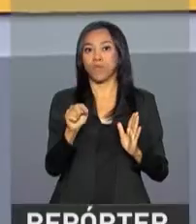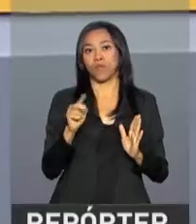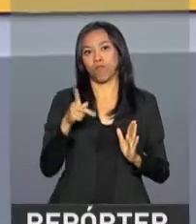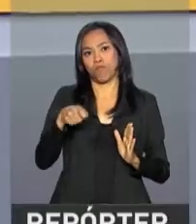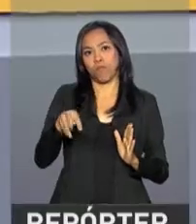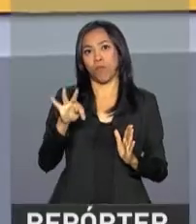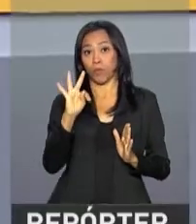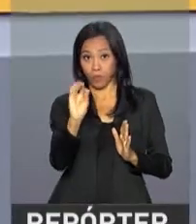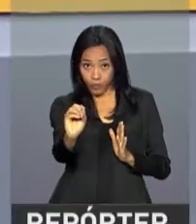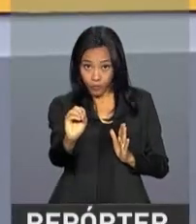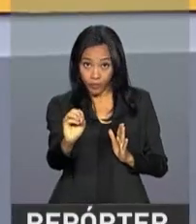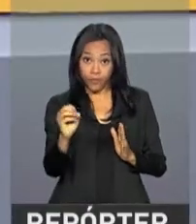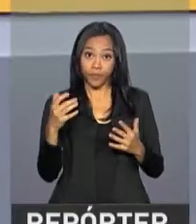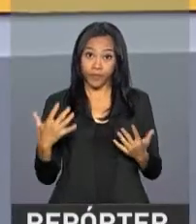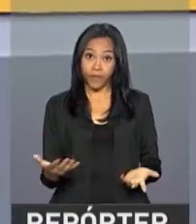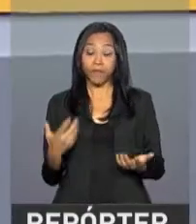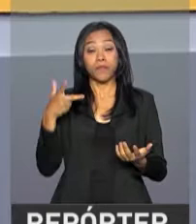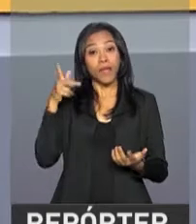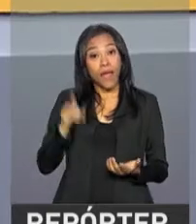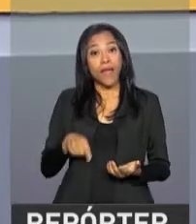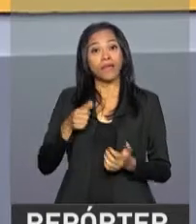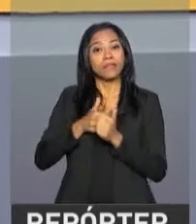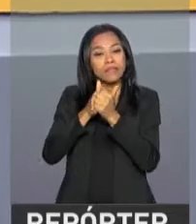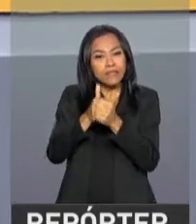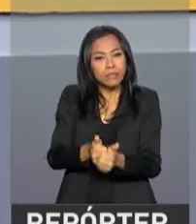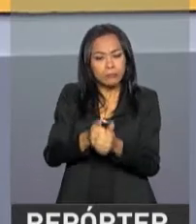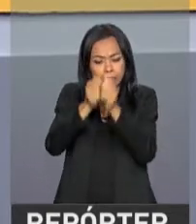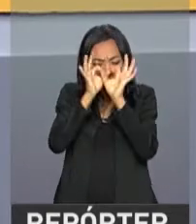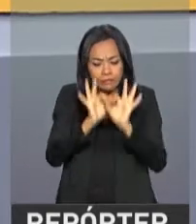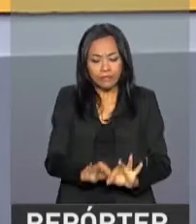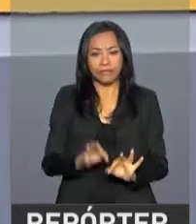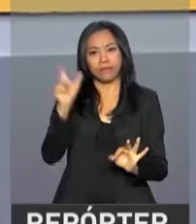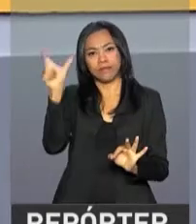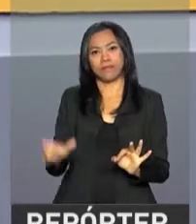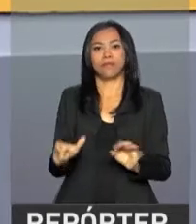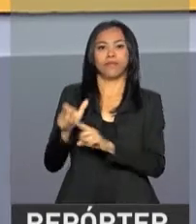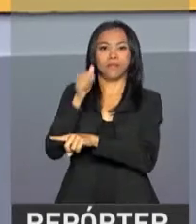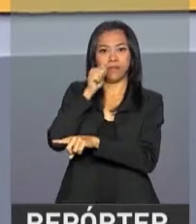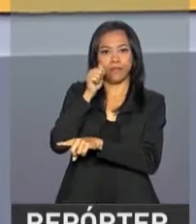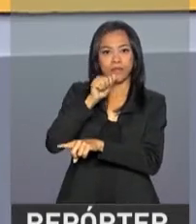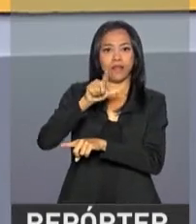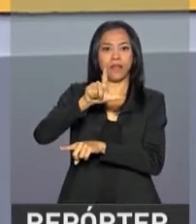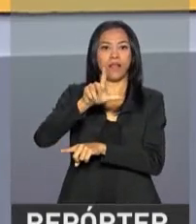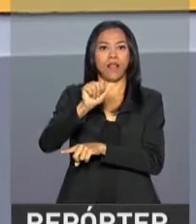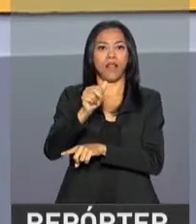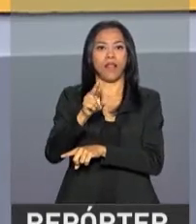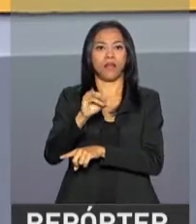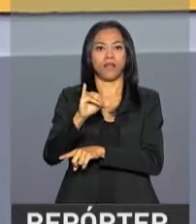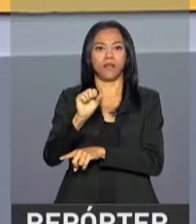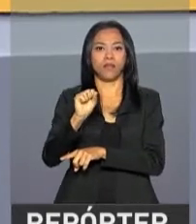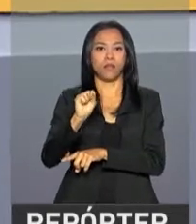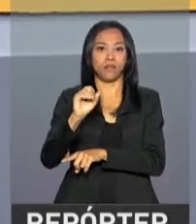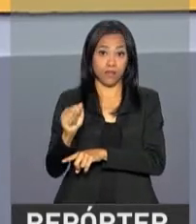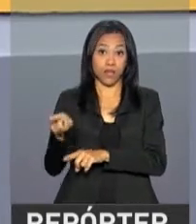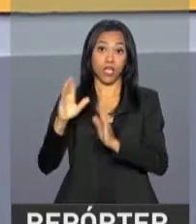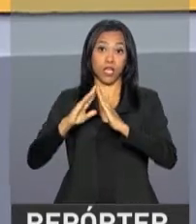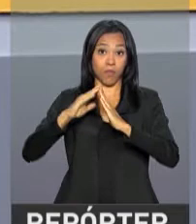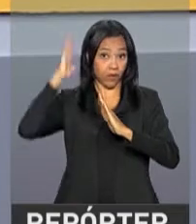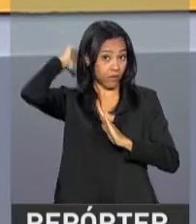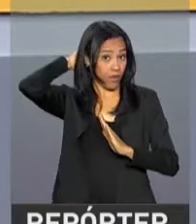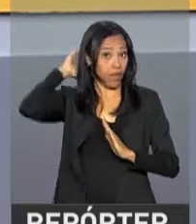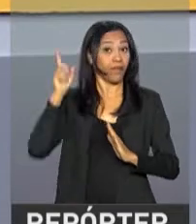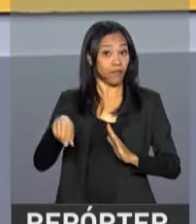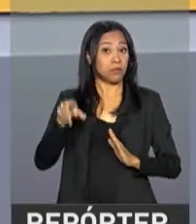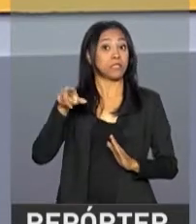uma lição seguida à risca pela estudante larissa fernandes moradora de belém a redação dela foi uma das 53